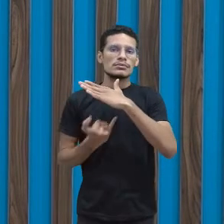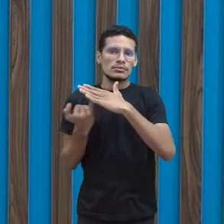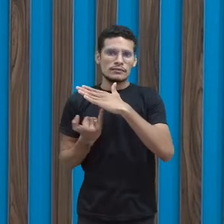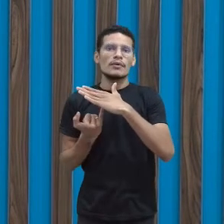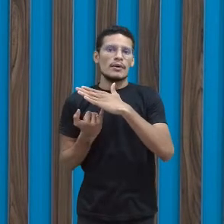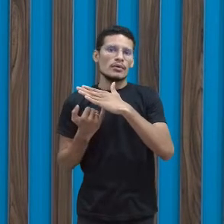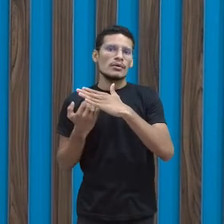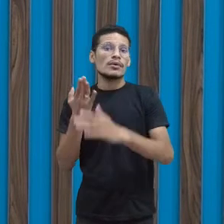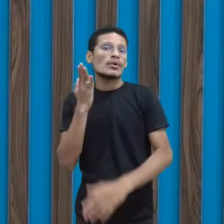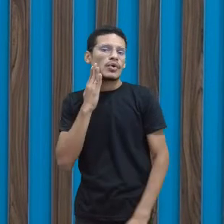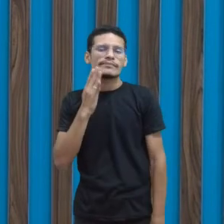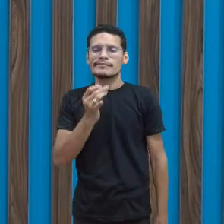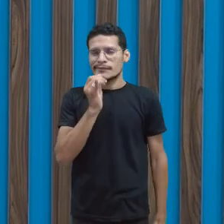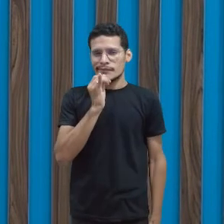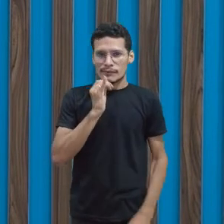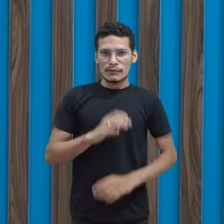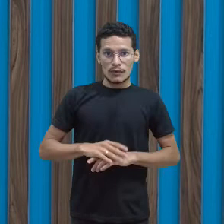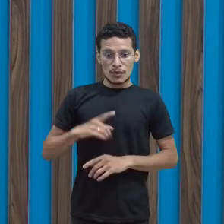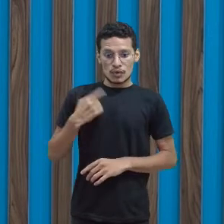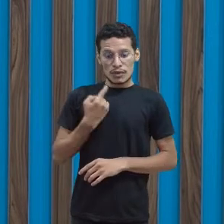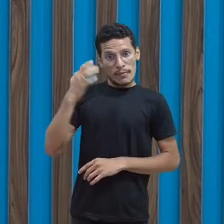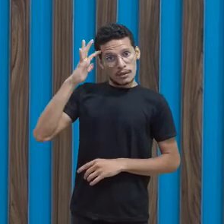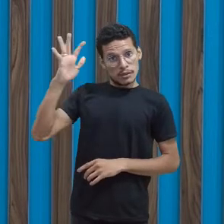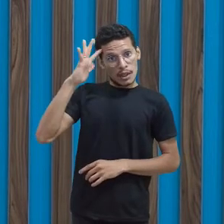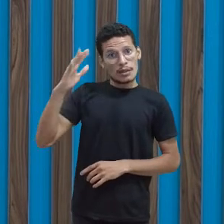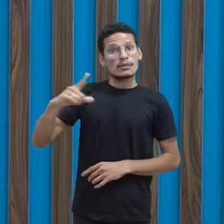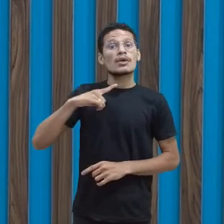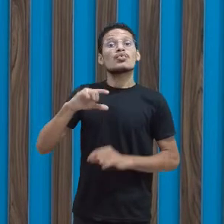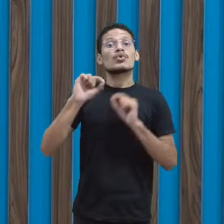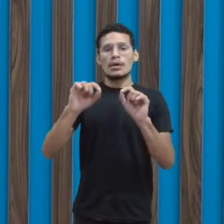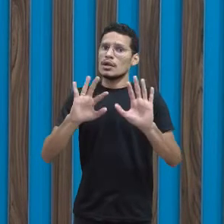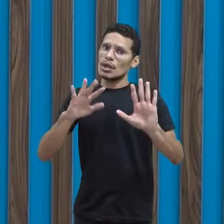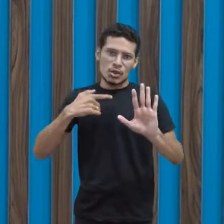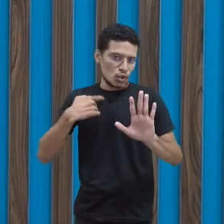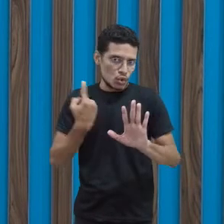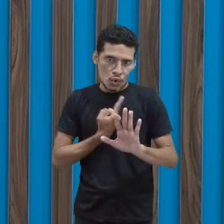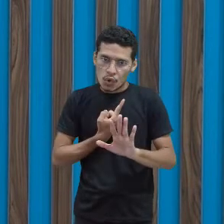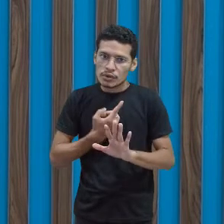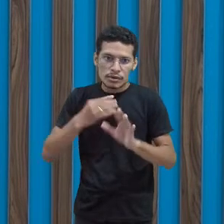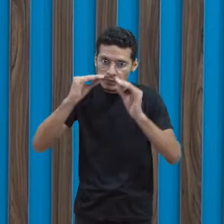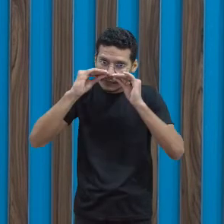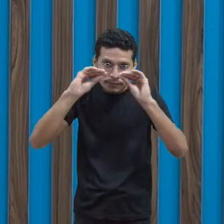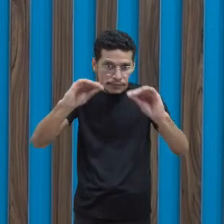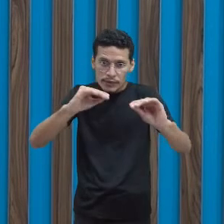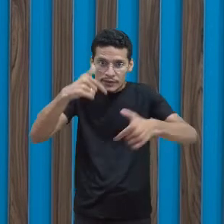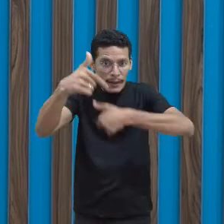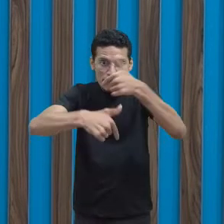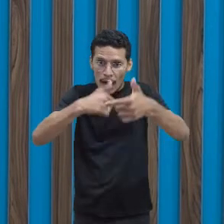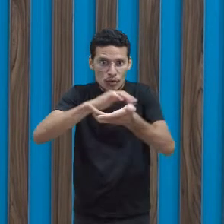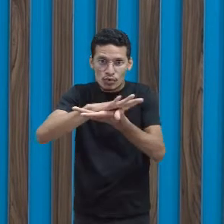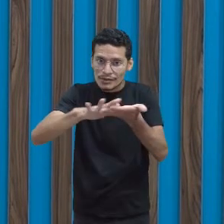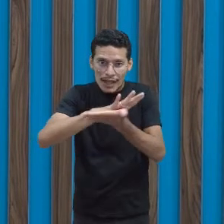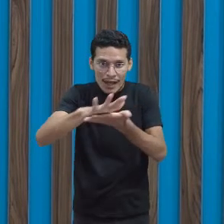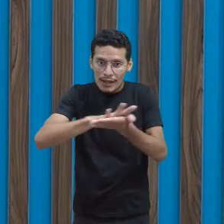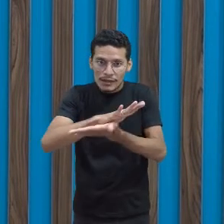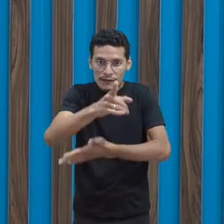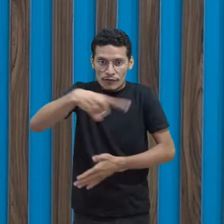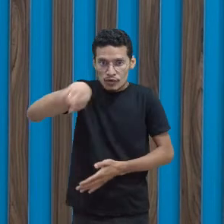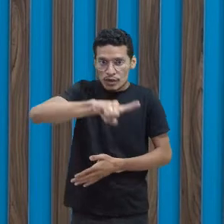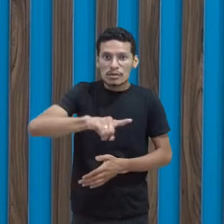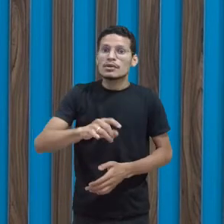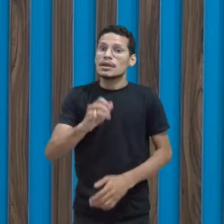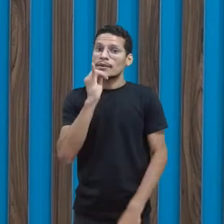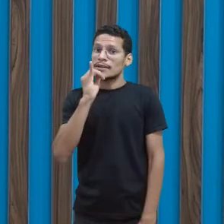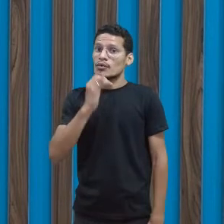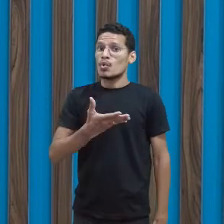vamos imaginar, e com isso a gente não está desmerecendo, né, a atividade de nenhum trabalhador. O camarada